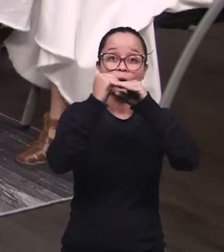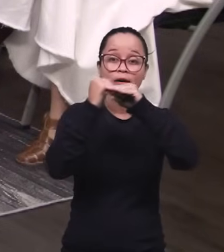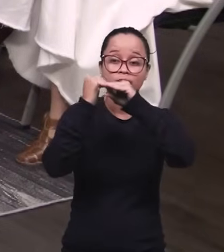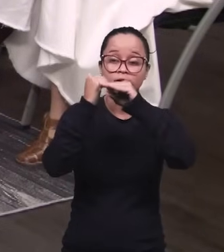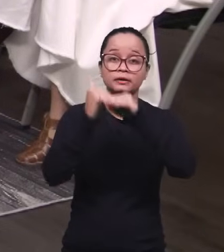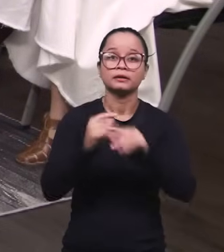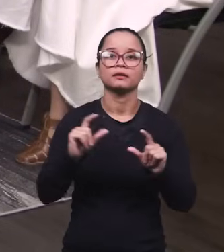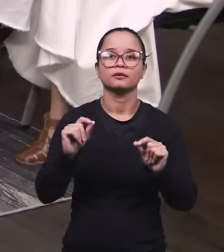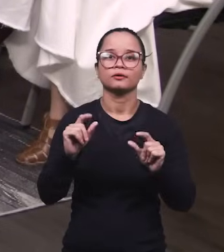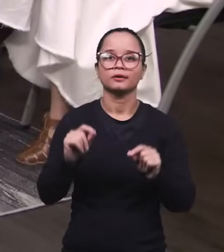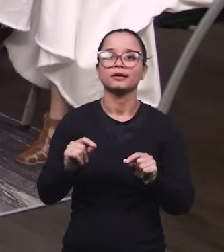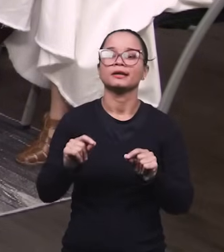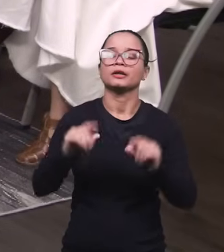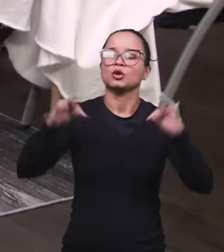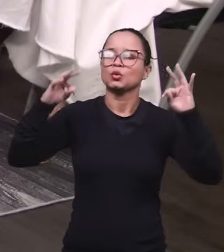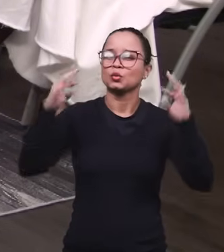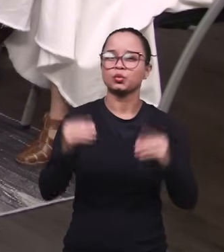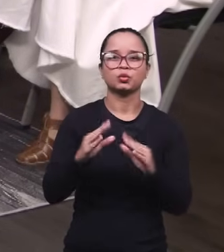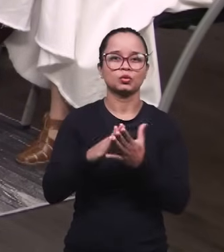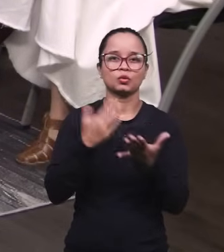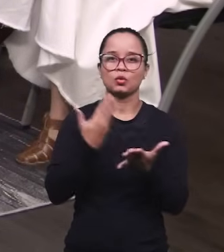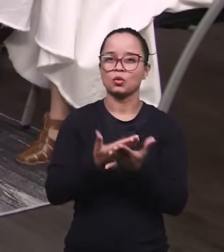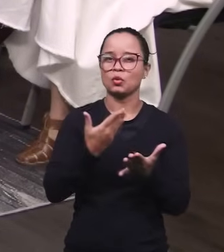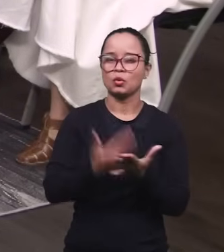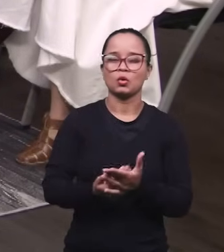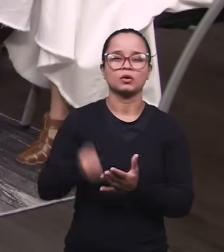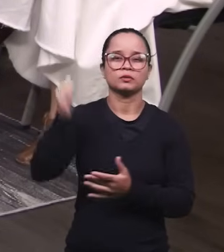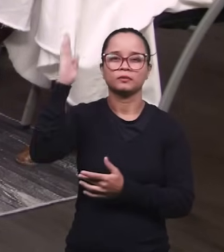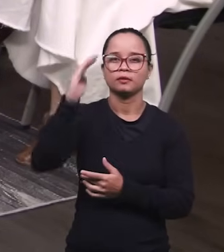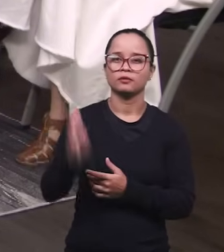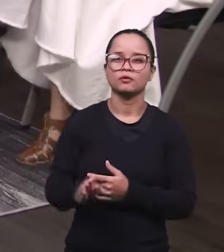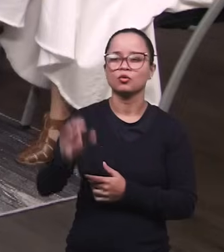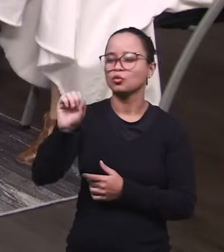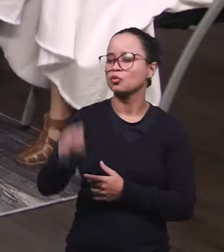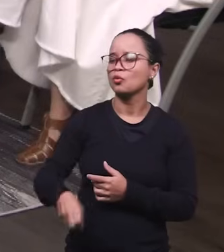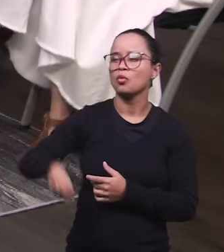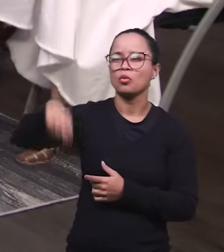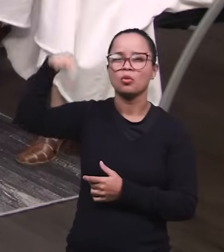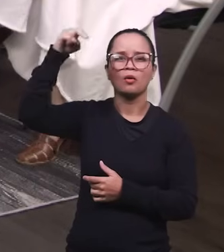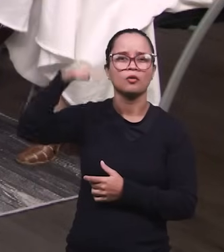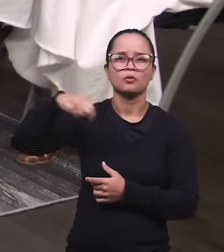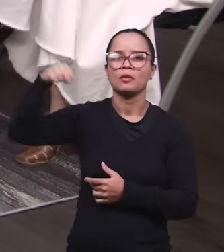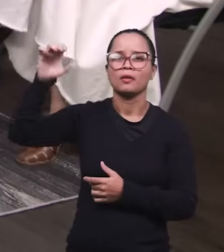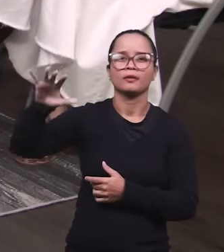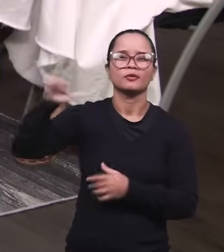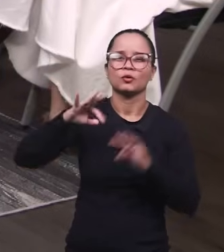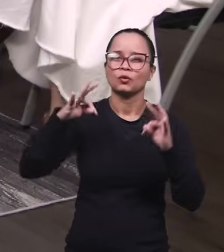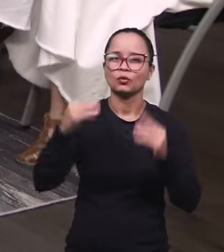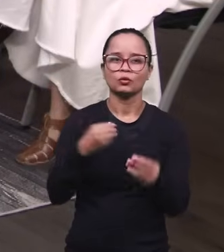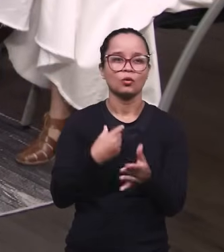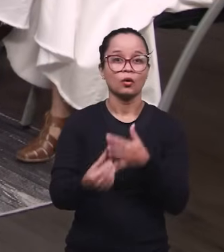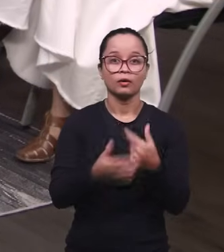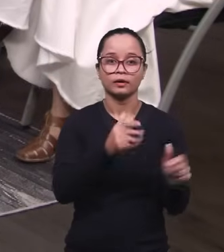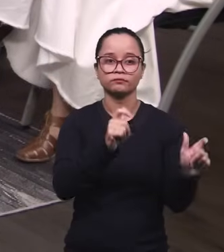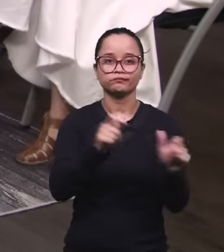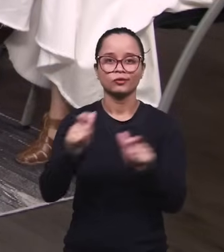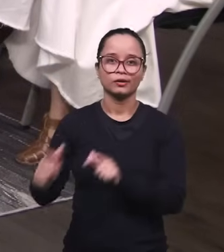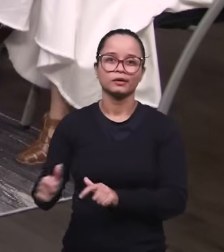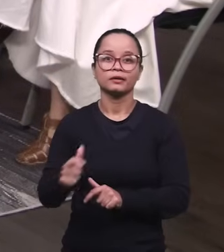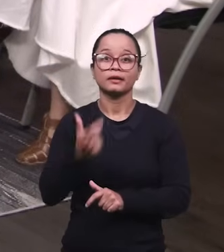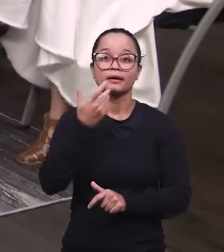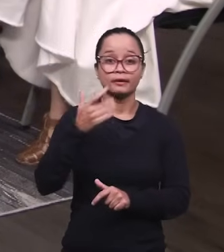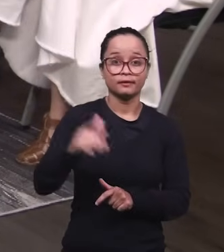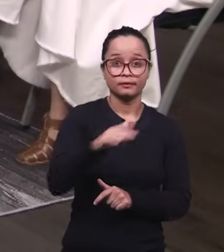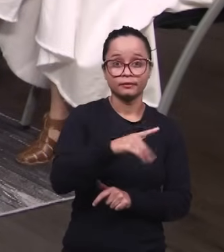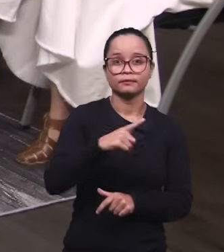escolas, né, do sul ao nordeste, ao norte do país, onde a criança estiver. Então, é muito importante, né? Não são